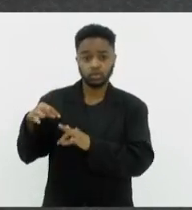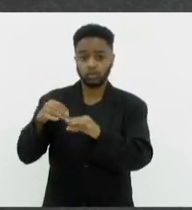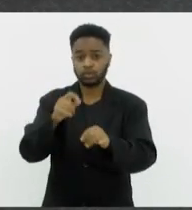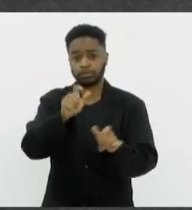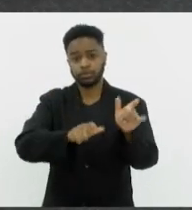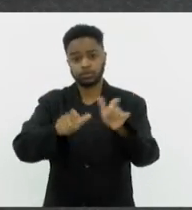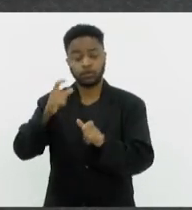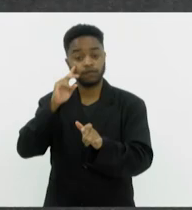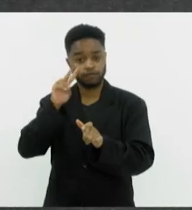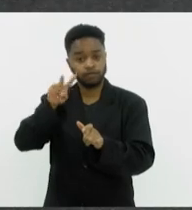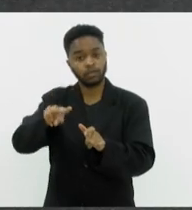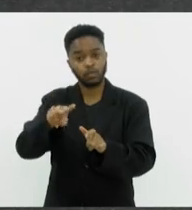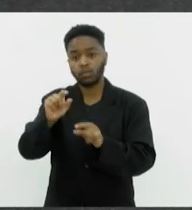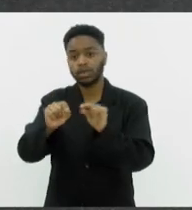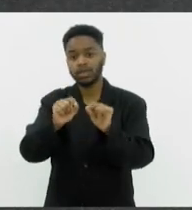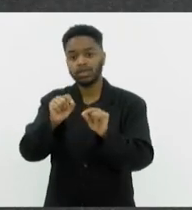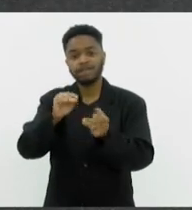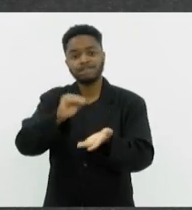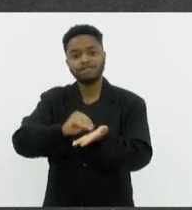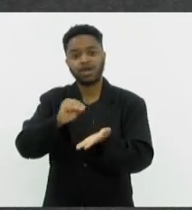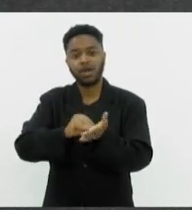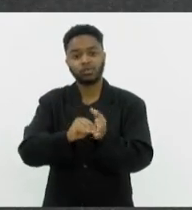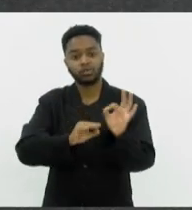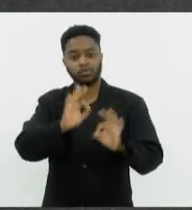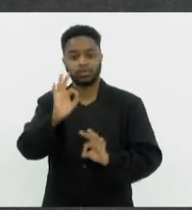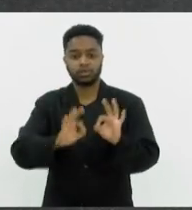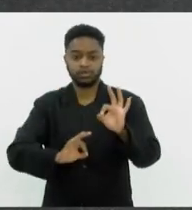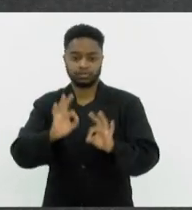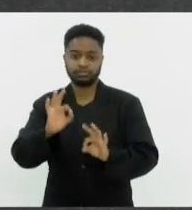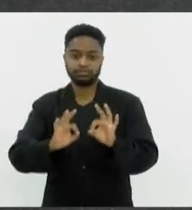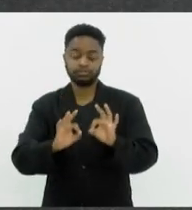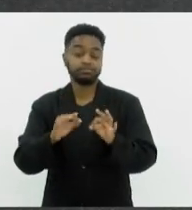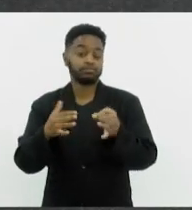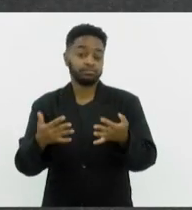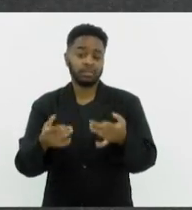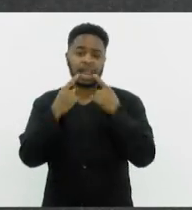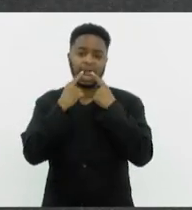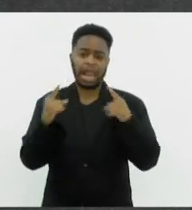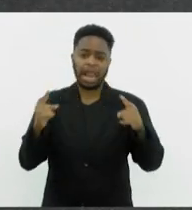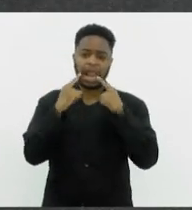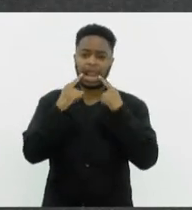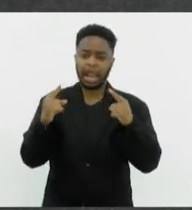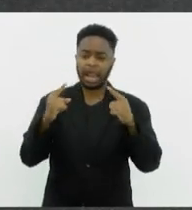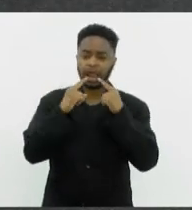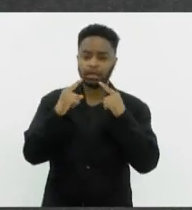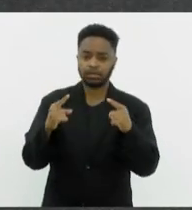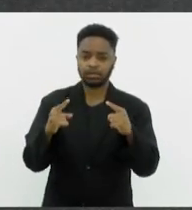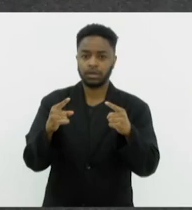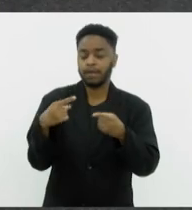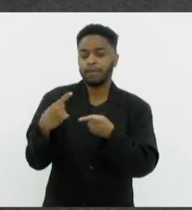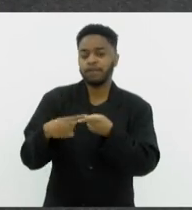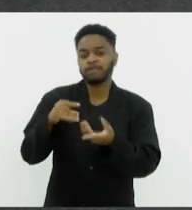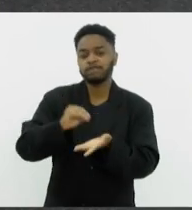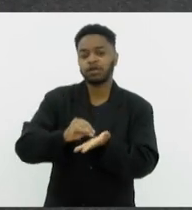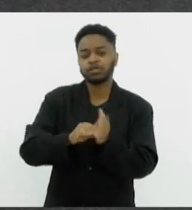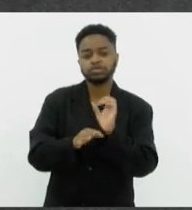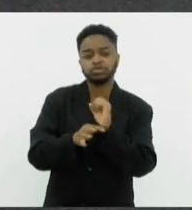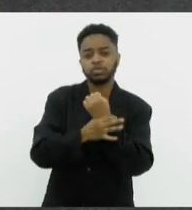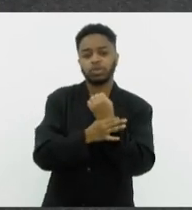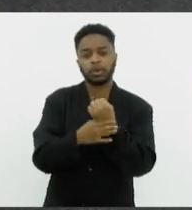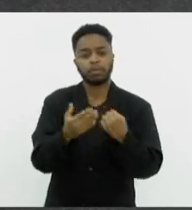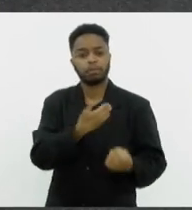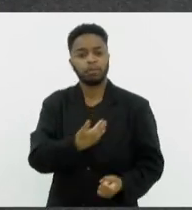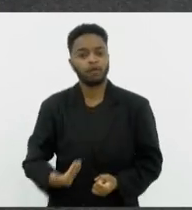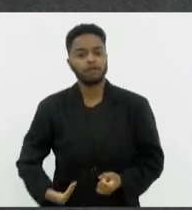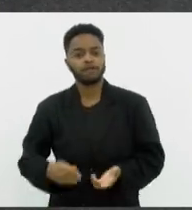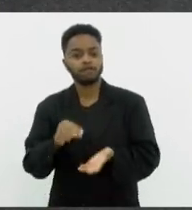todo mundo viu a desorganização que foi e ficaram reclamando que não tinha segurança pública, que não